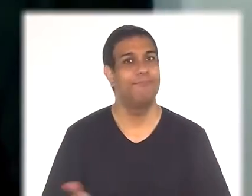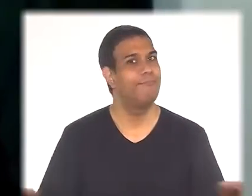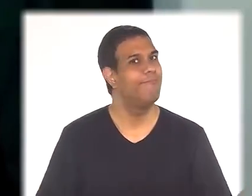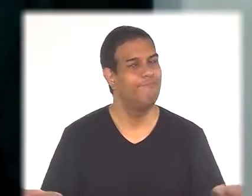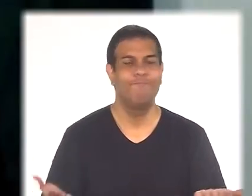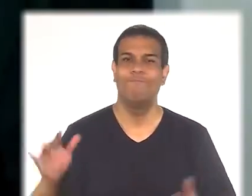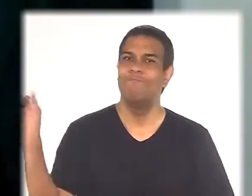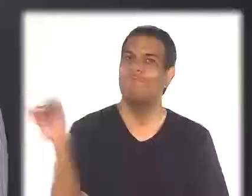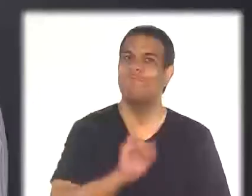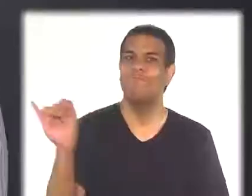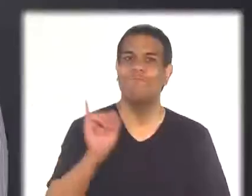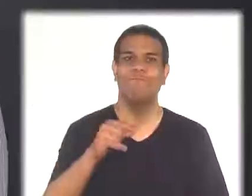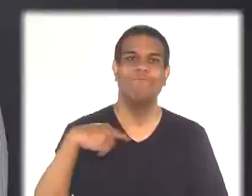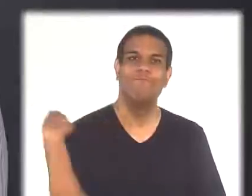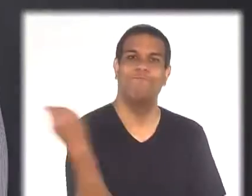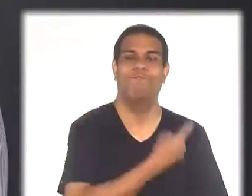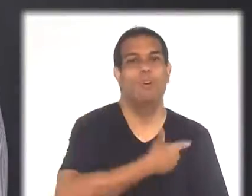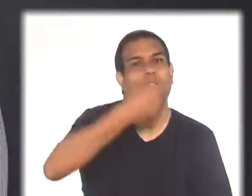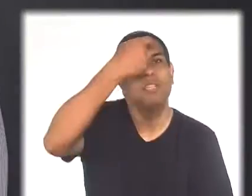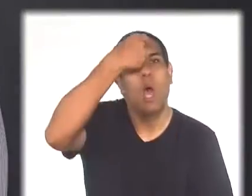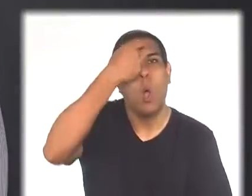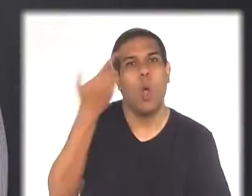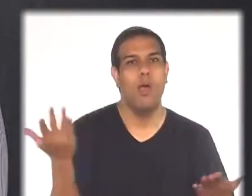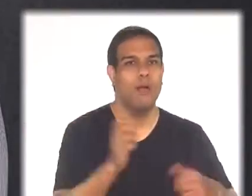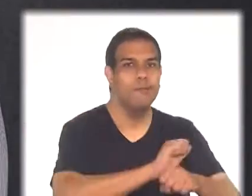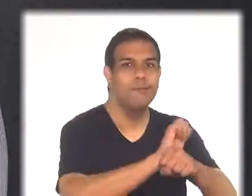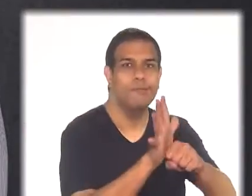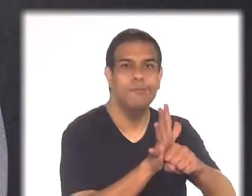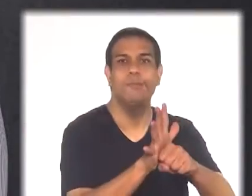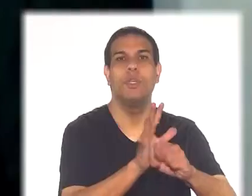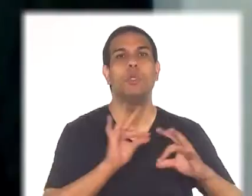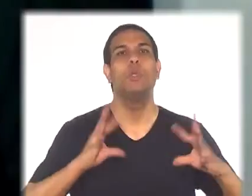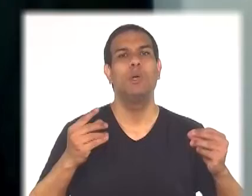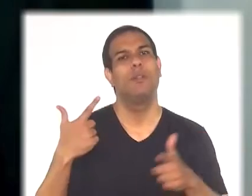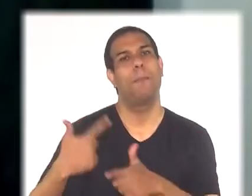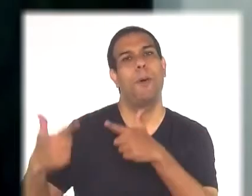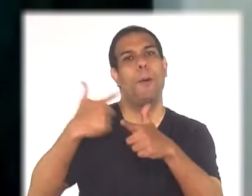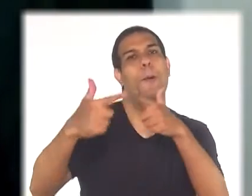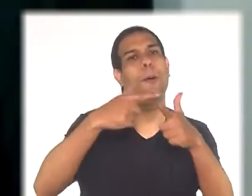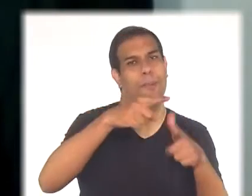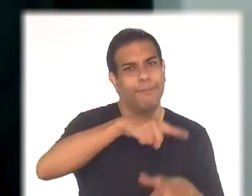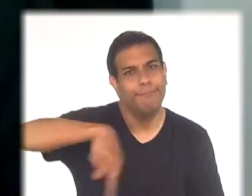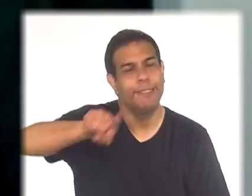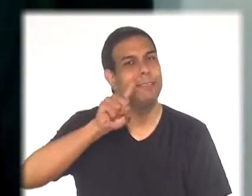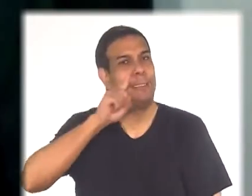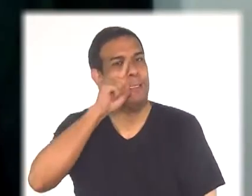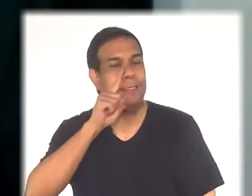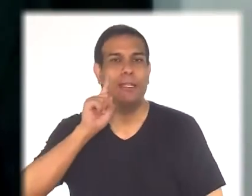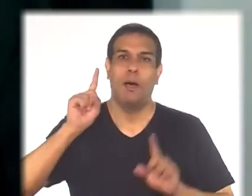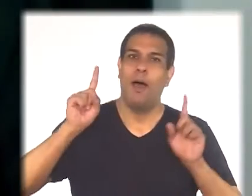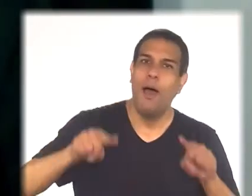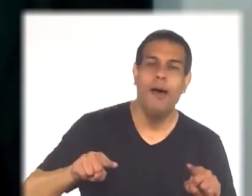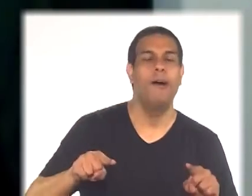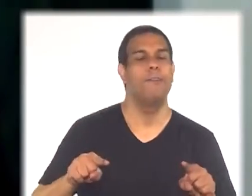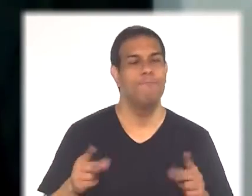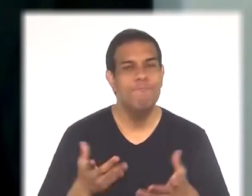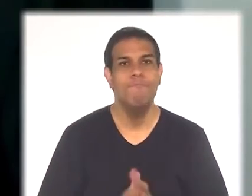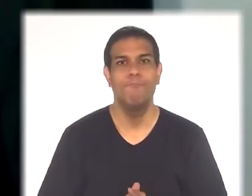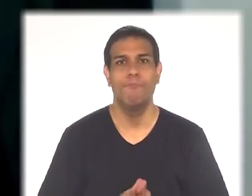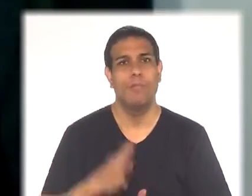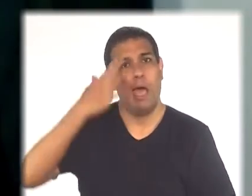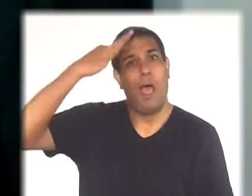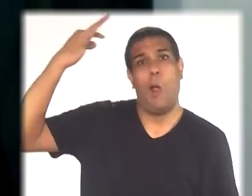último comentário, eu acho que esse é um aspecto muito importante dessa pandemia, com todos os problemas que nós estamos enfrentando,